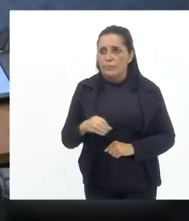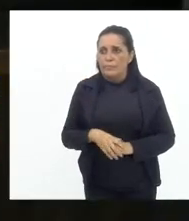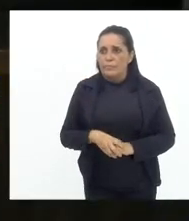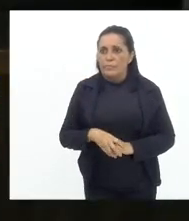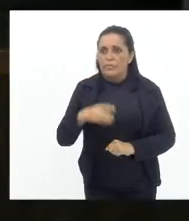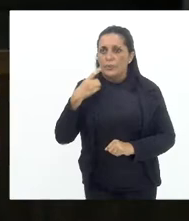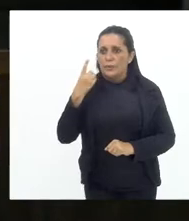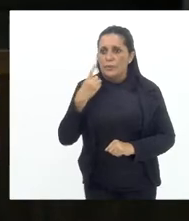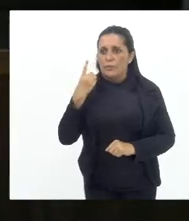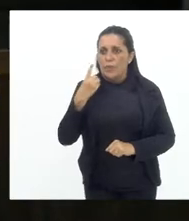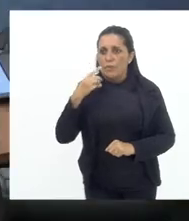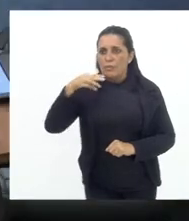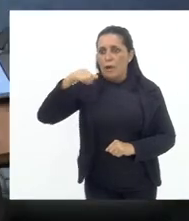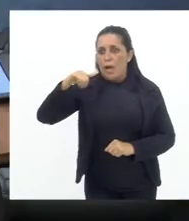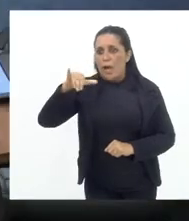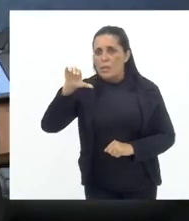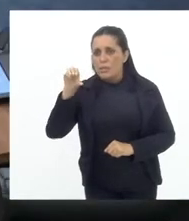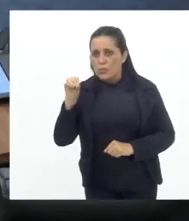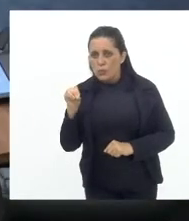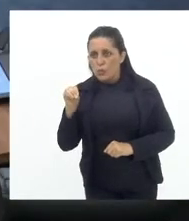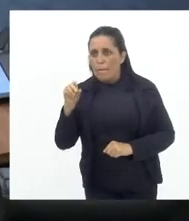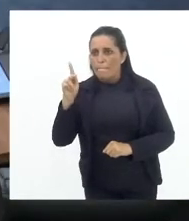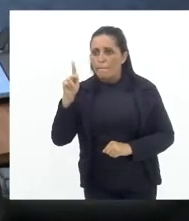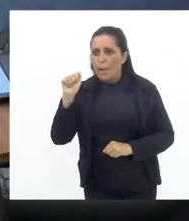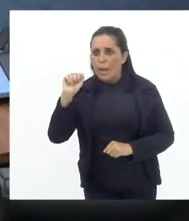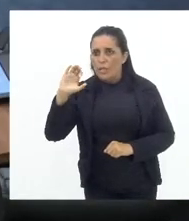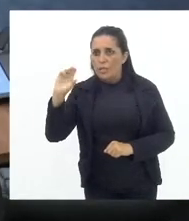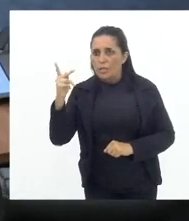o deputado mas parceiro